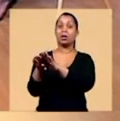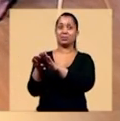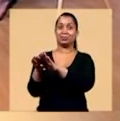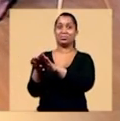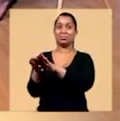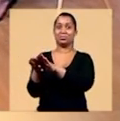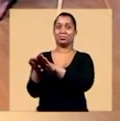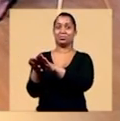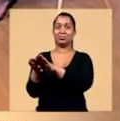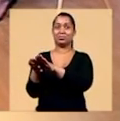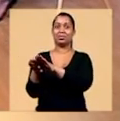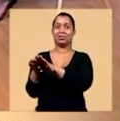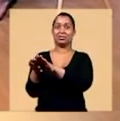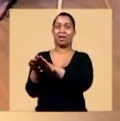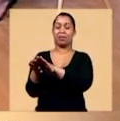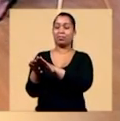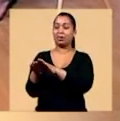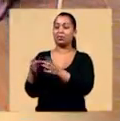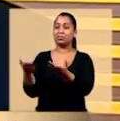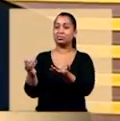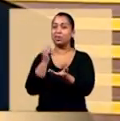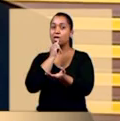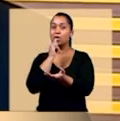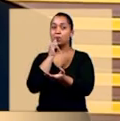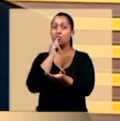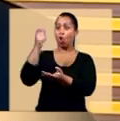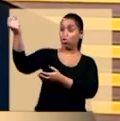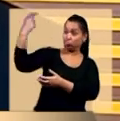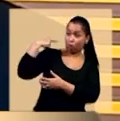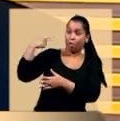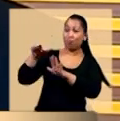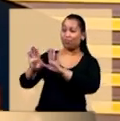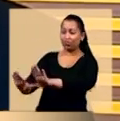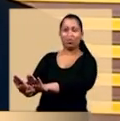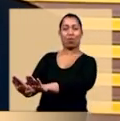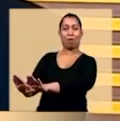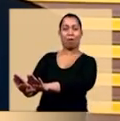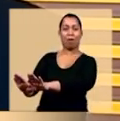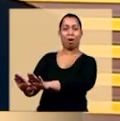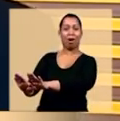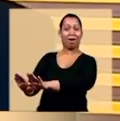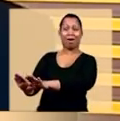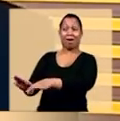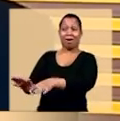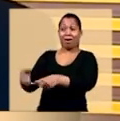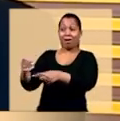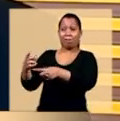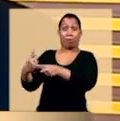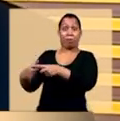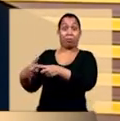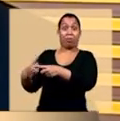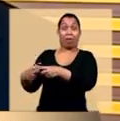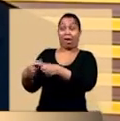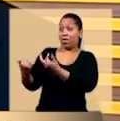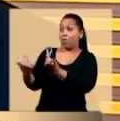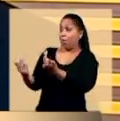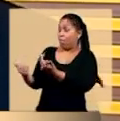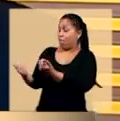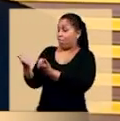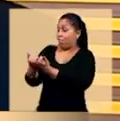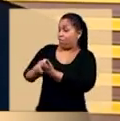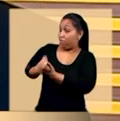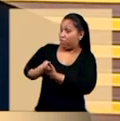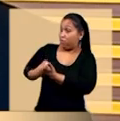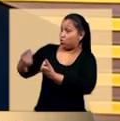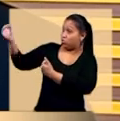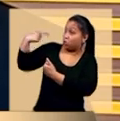que ela tinha deixado os móveis. Ela tinha deixado no sol. No sol, então, para ela pagar o preço do móvel. Para ela pagar o preço do móvel. Olha,